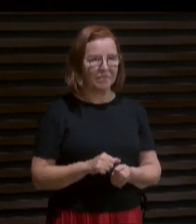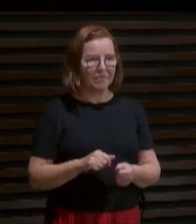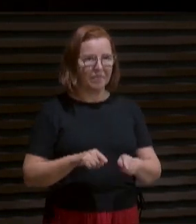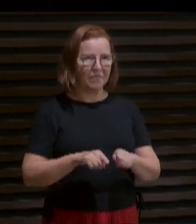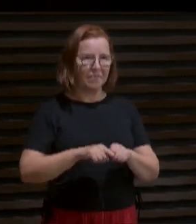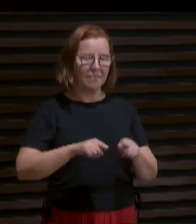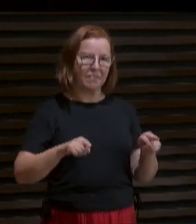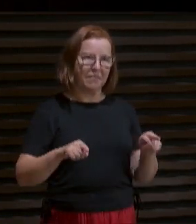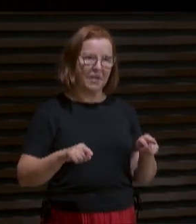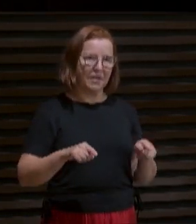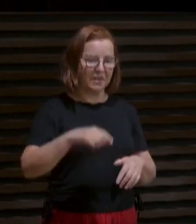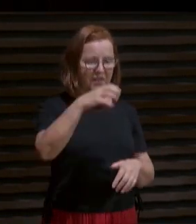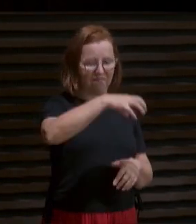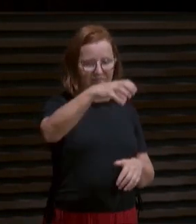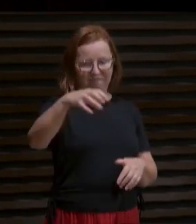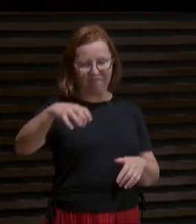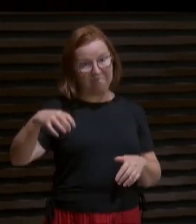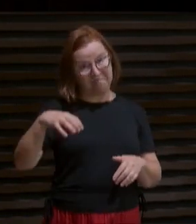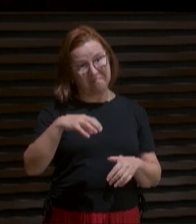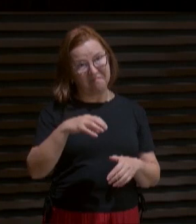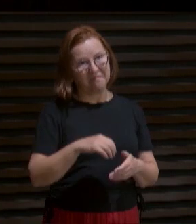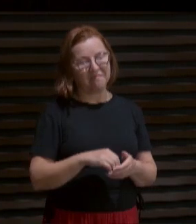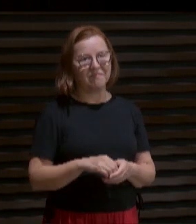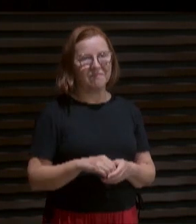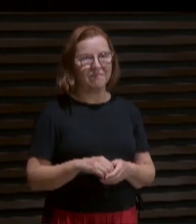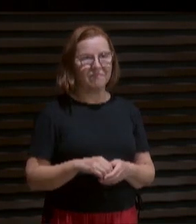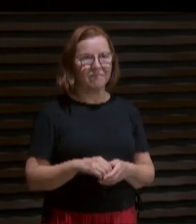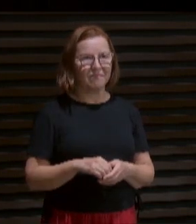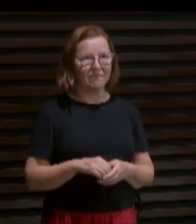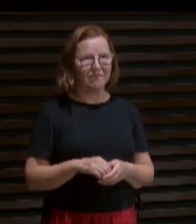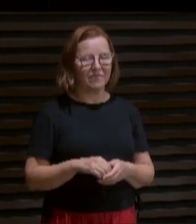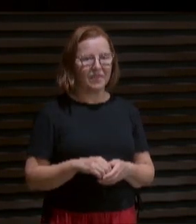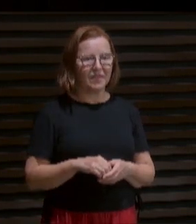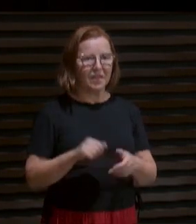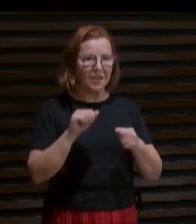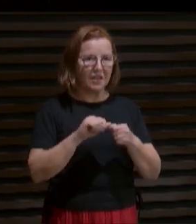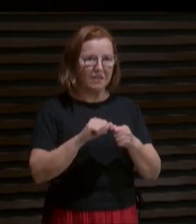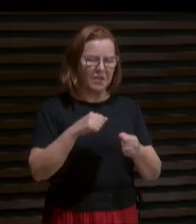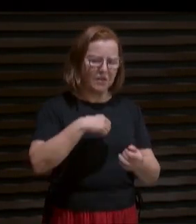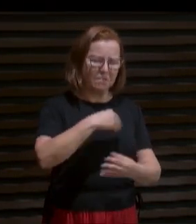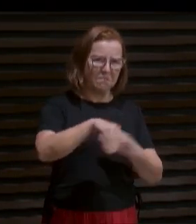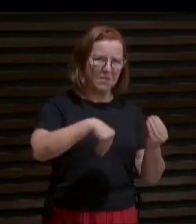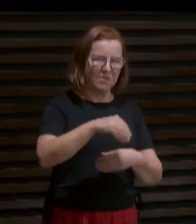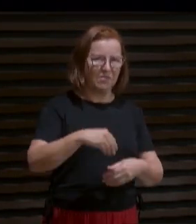regionalismo, fazendo uma mistura na geopolítica,